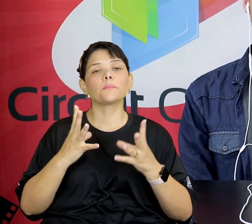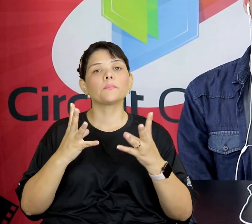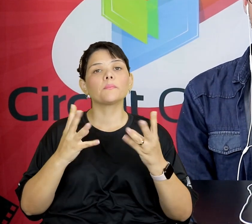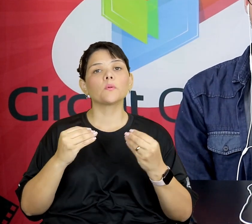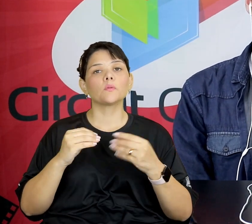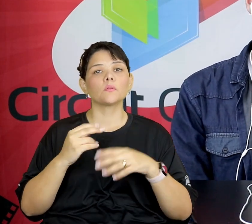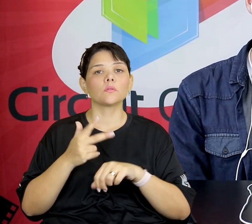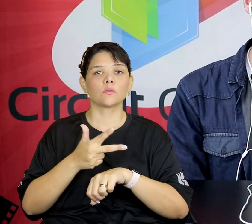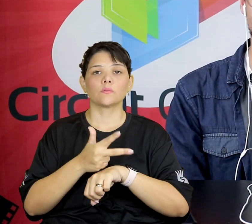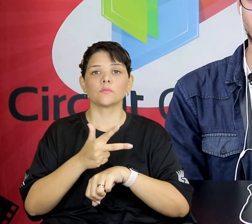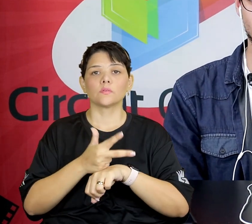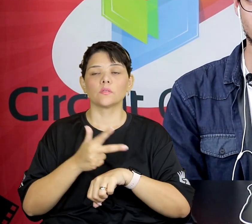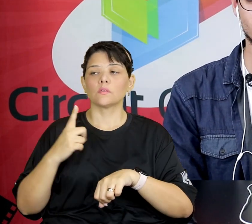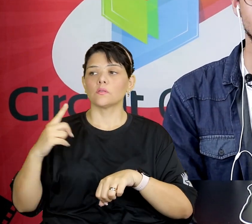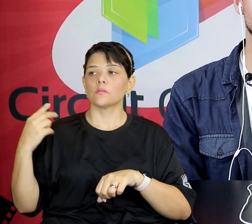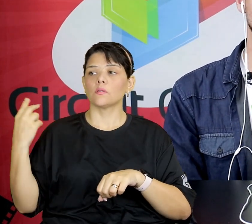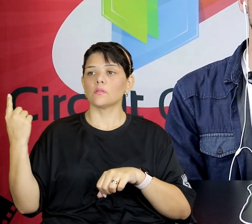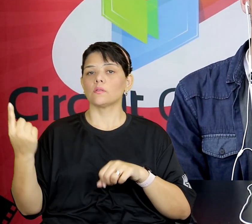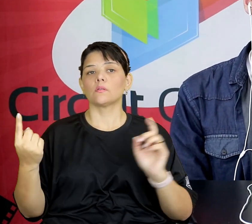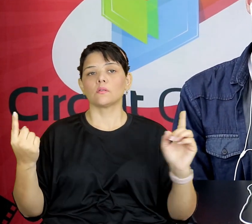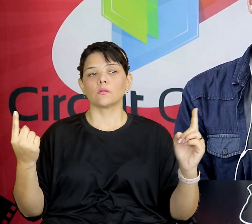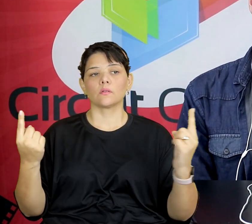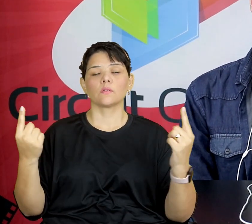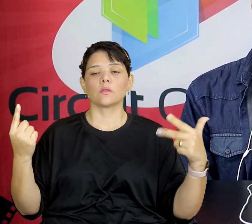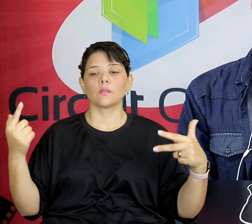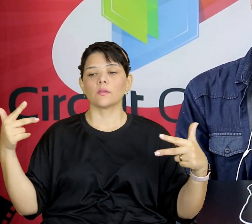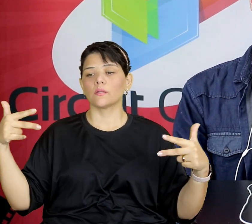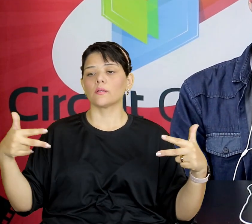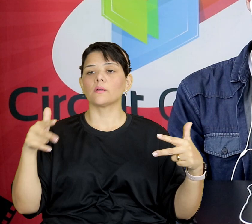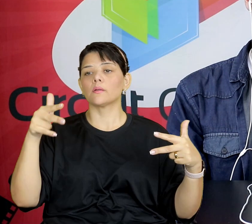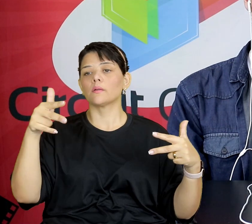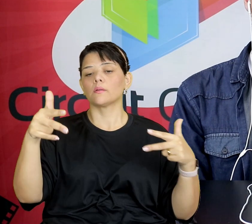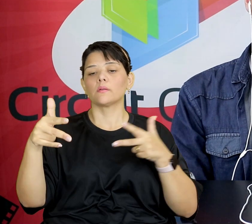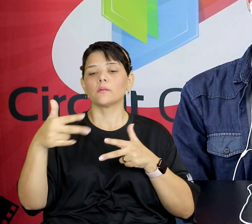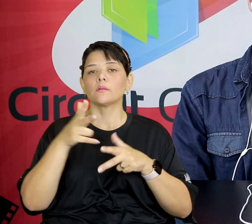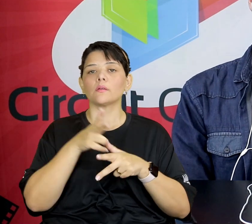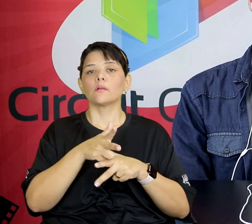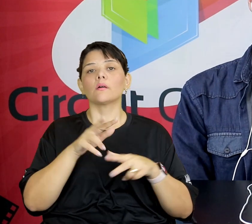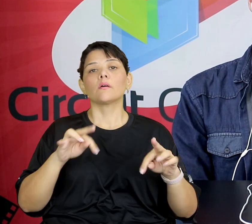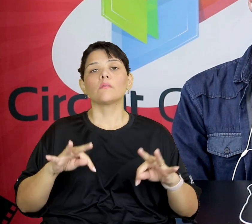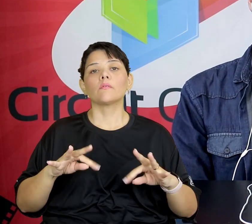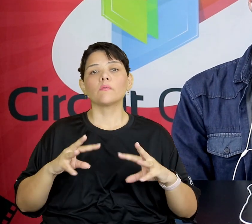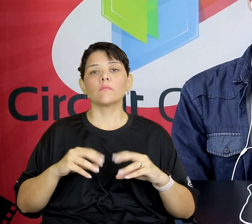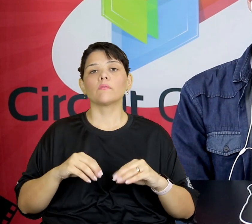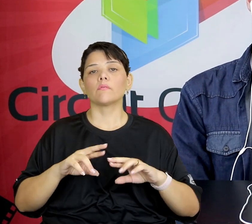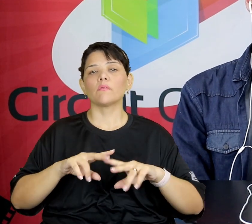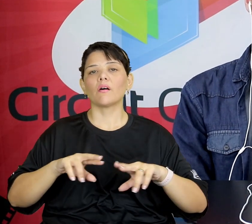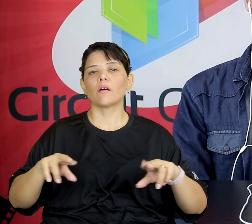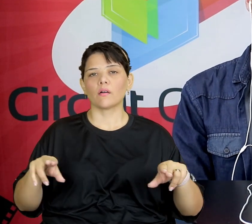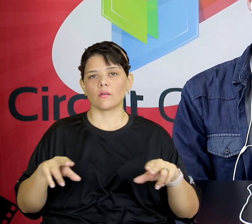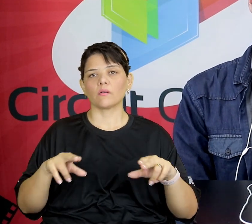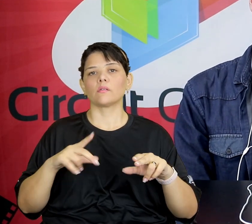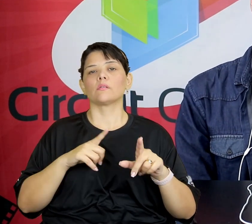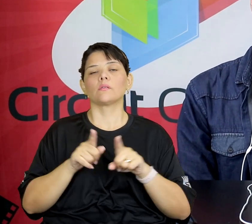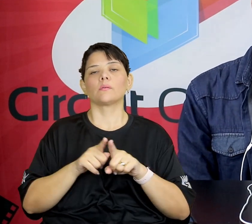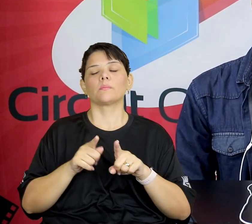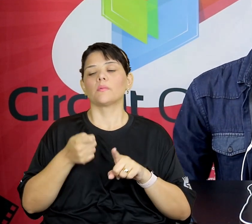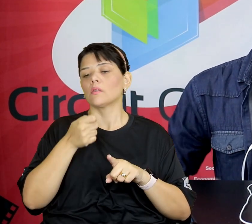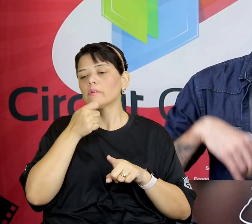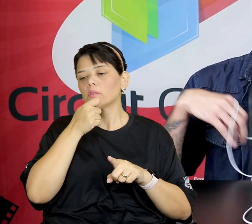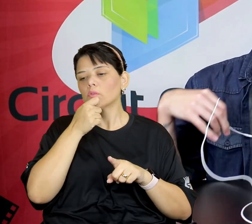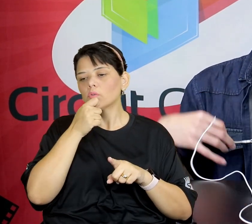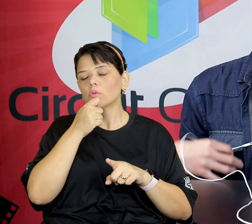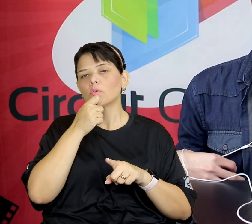tem mais de uma câmera, mais de um gravador. Então é bem um trabalho bem manual mesmo, um trabalho bem